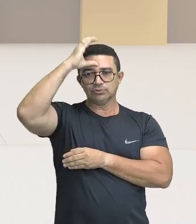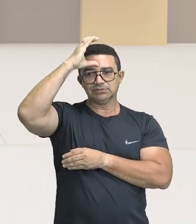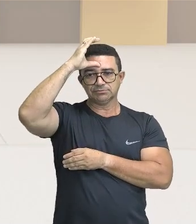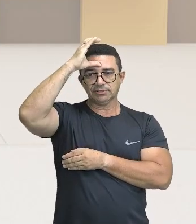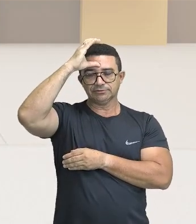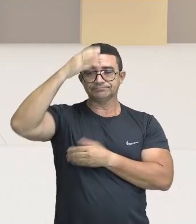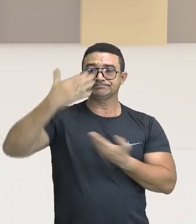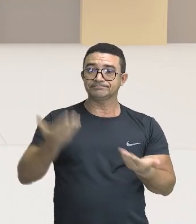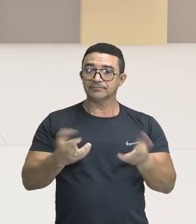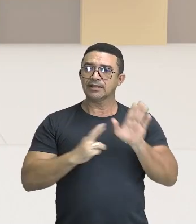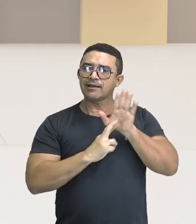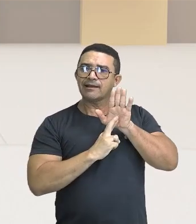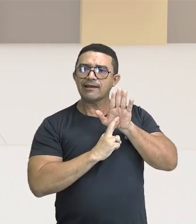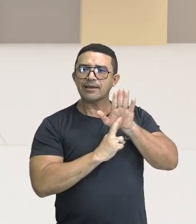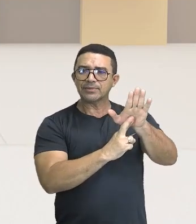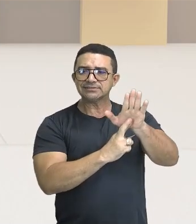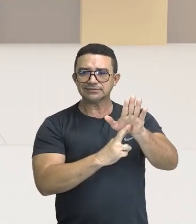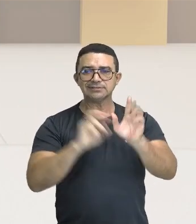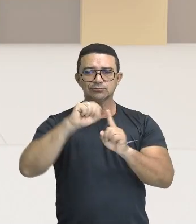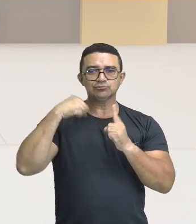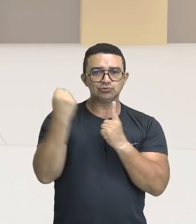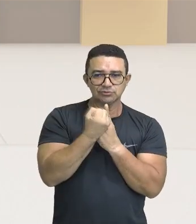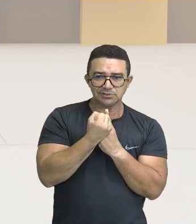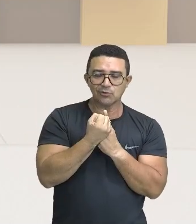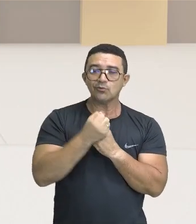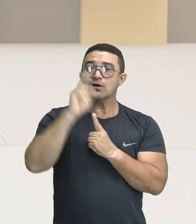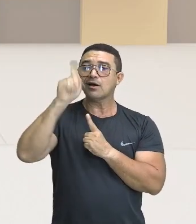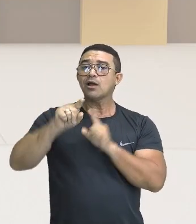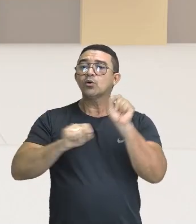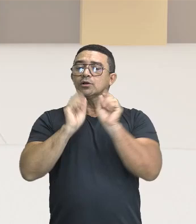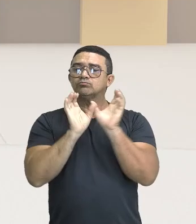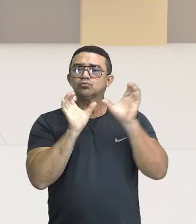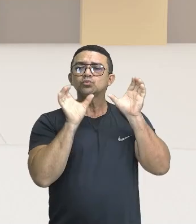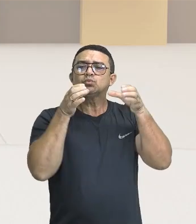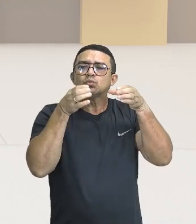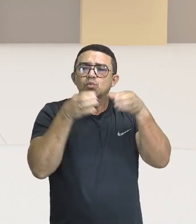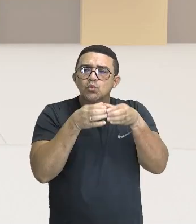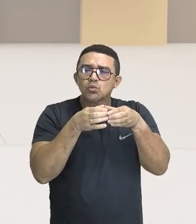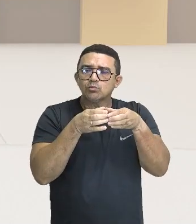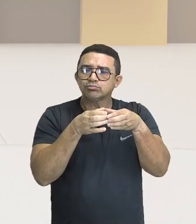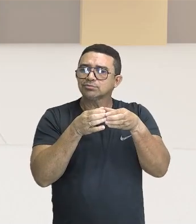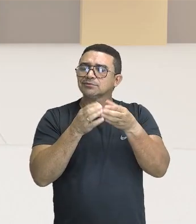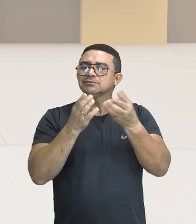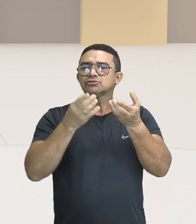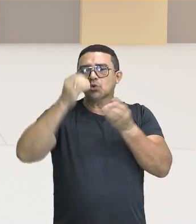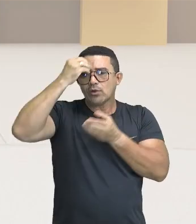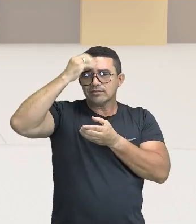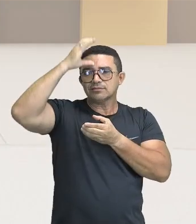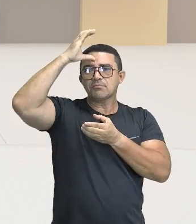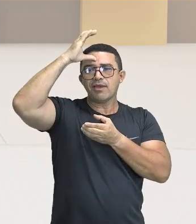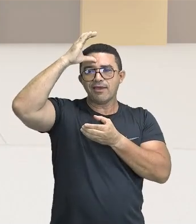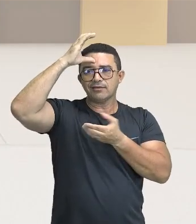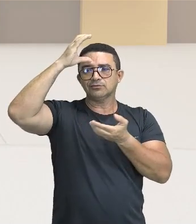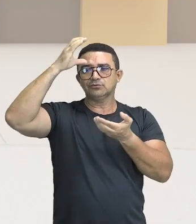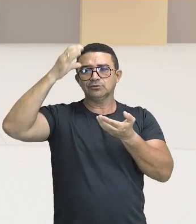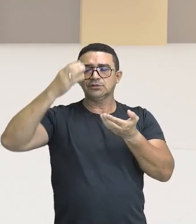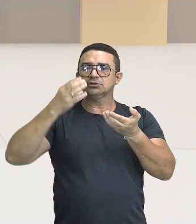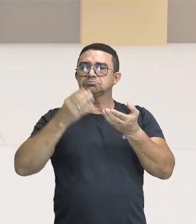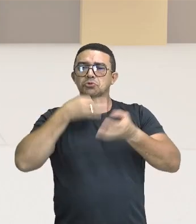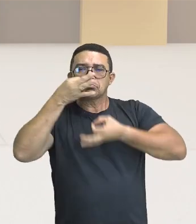só, representações sociais são o conjunto de conhecimentos,